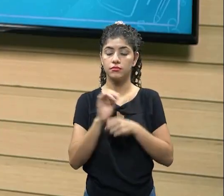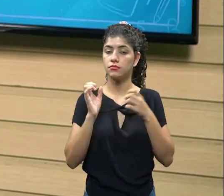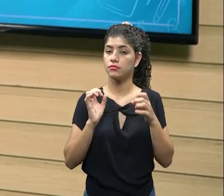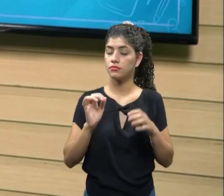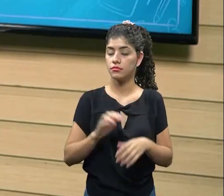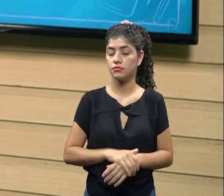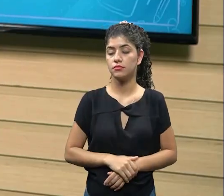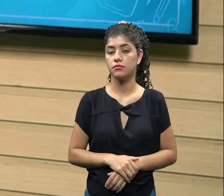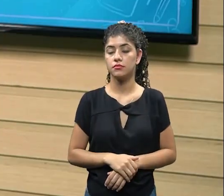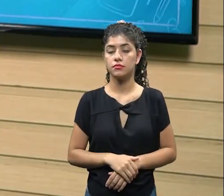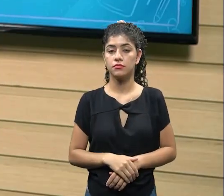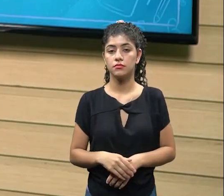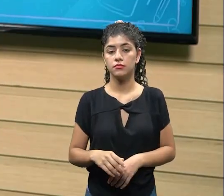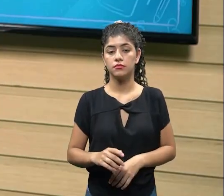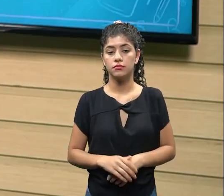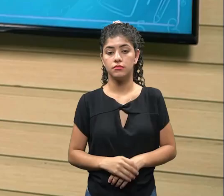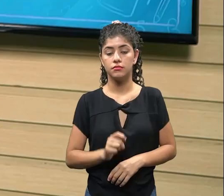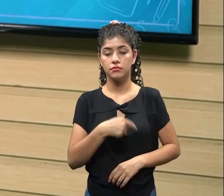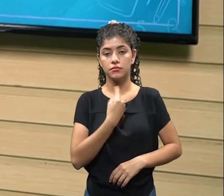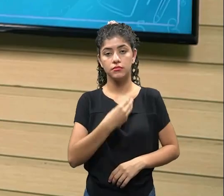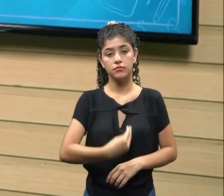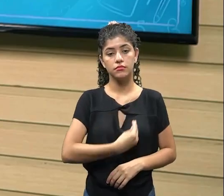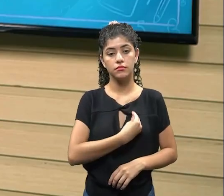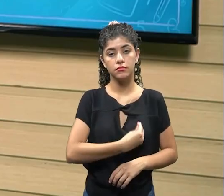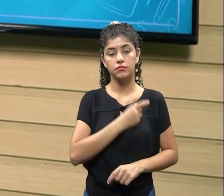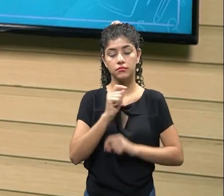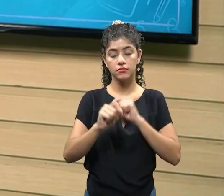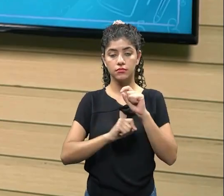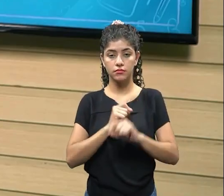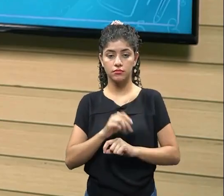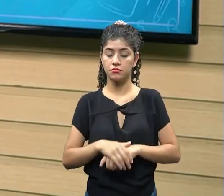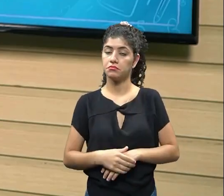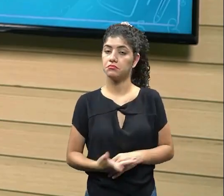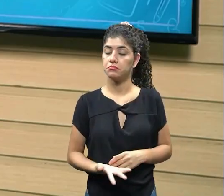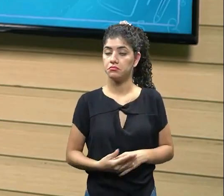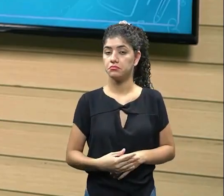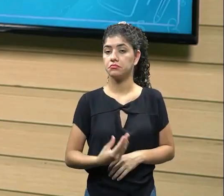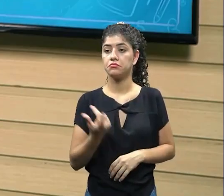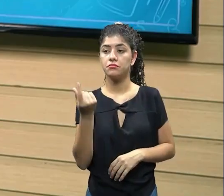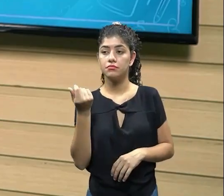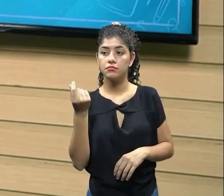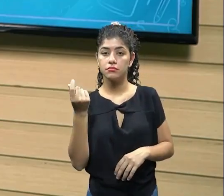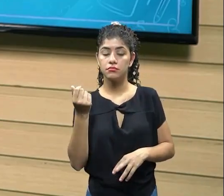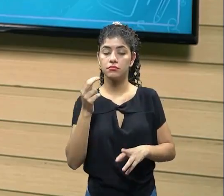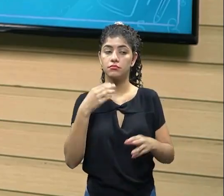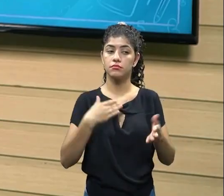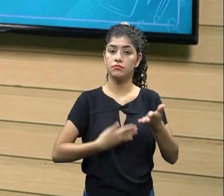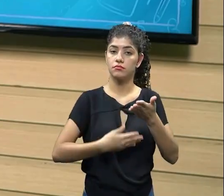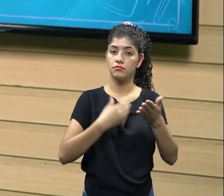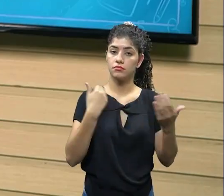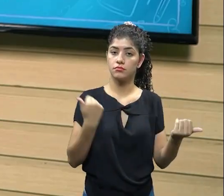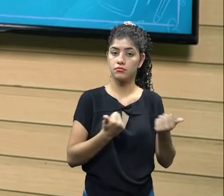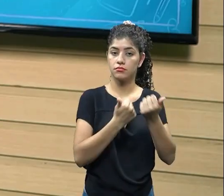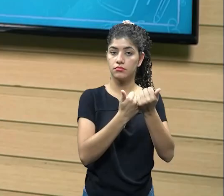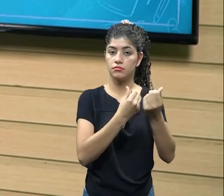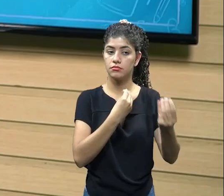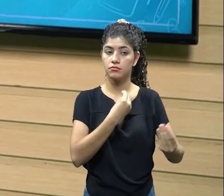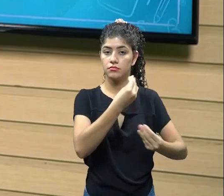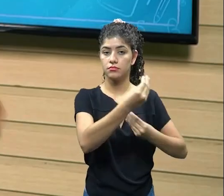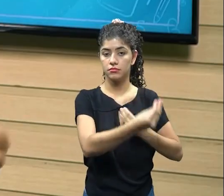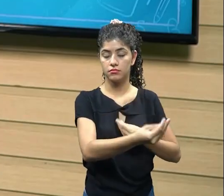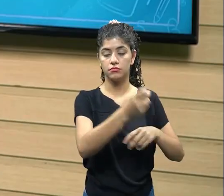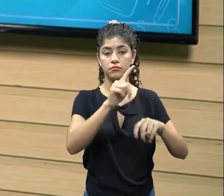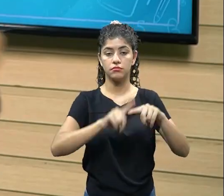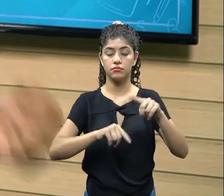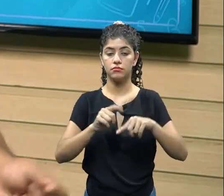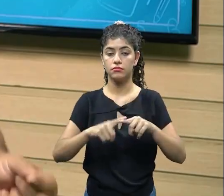de comércio, nós vivemos numa perspectiva financeira, ou seja, a troca de dinheiro em si, a troca